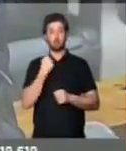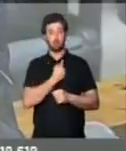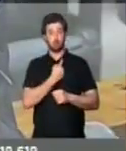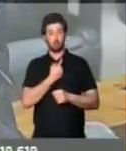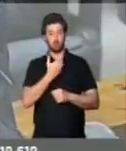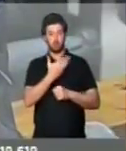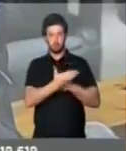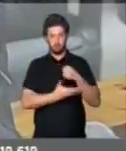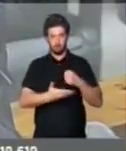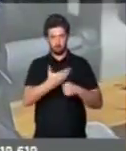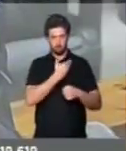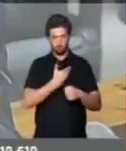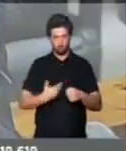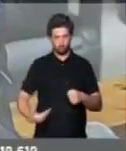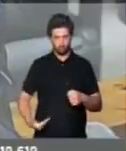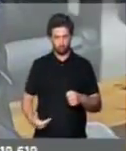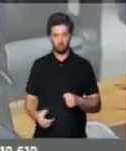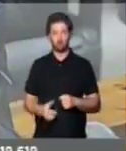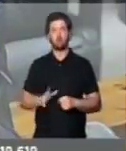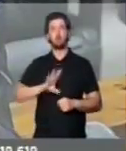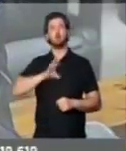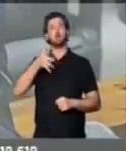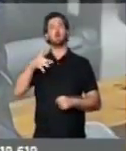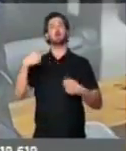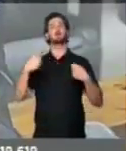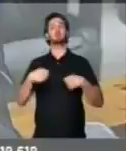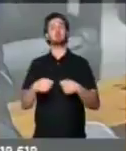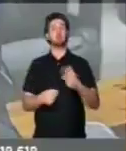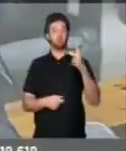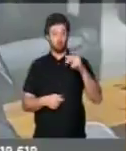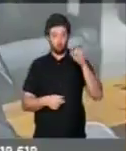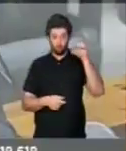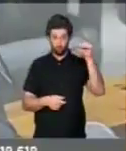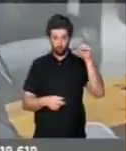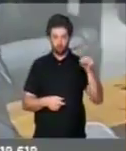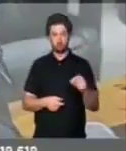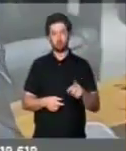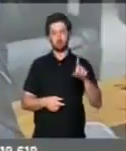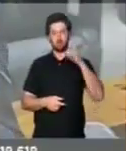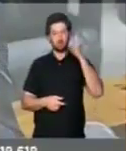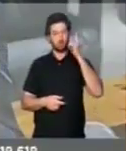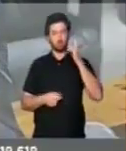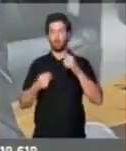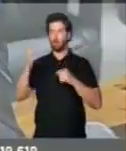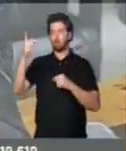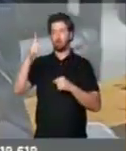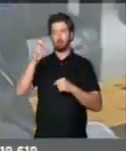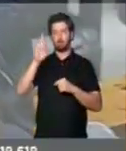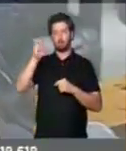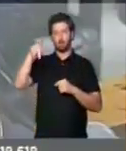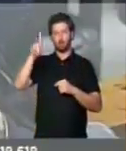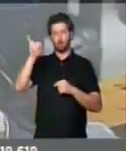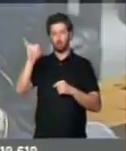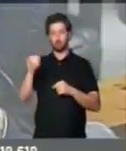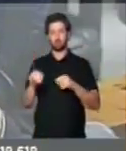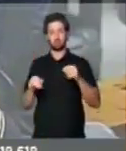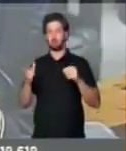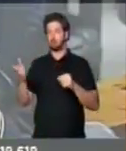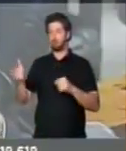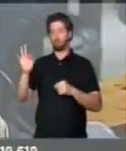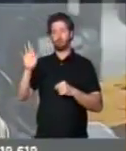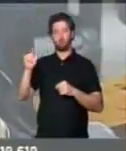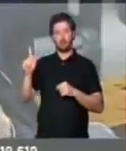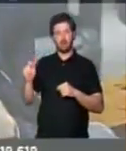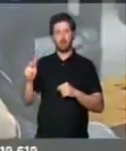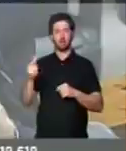do governo, temos que ter a coragem, como Vossa Excelência está tendo, como o deputado Peroni tem, como Fraga tem, tantos outros